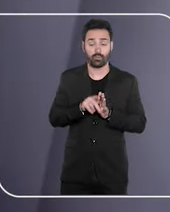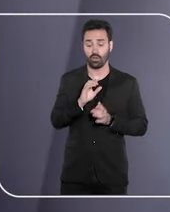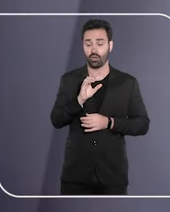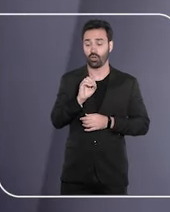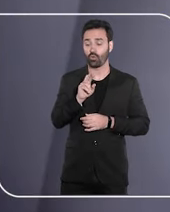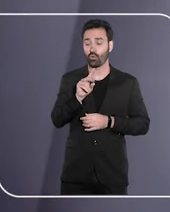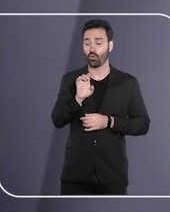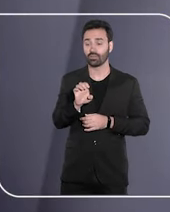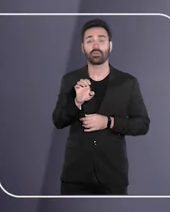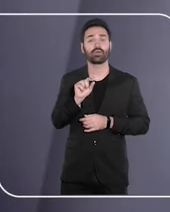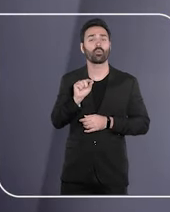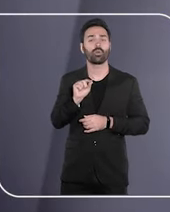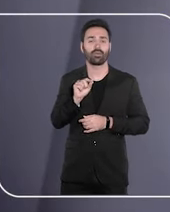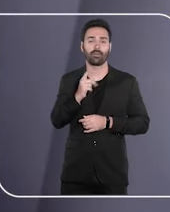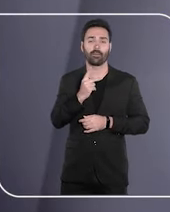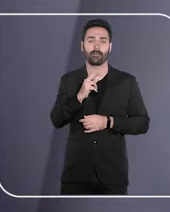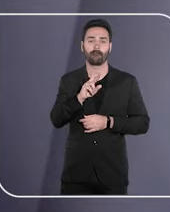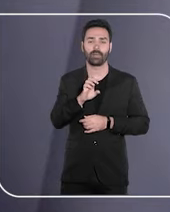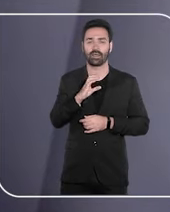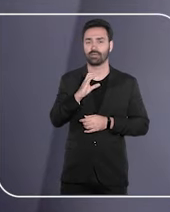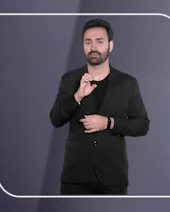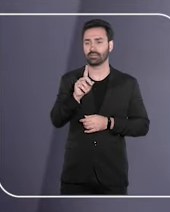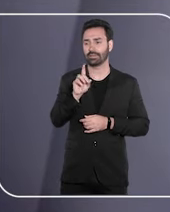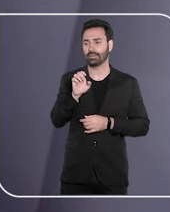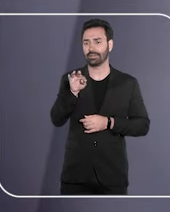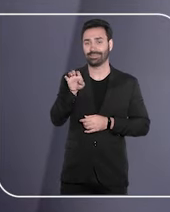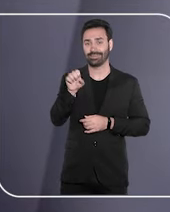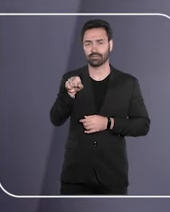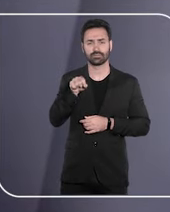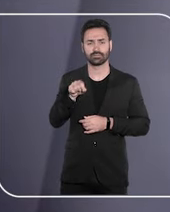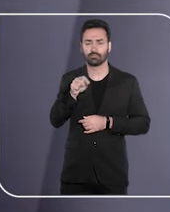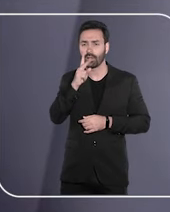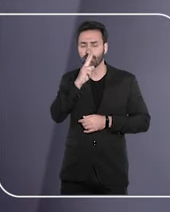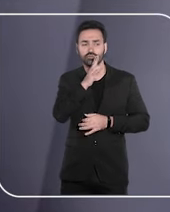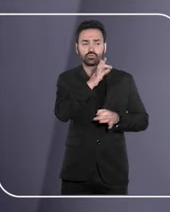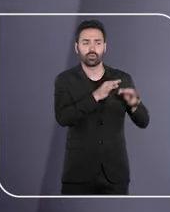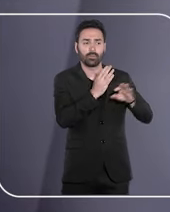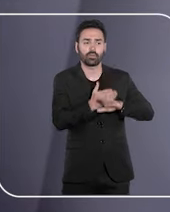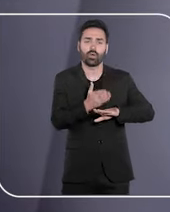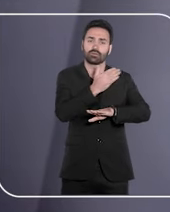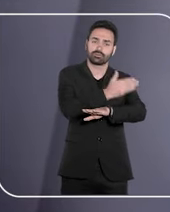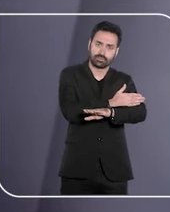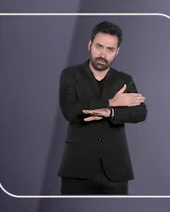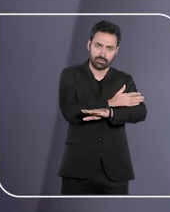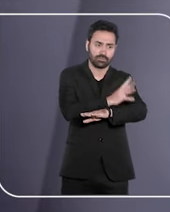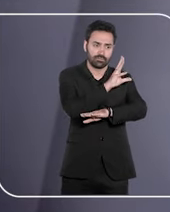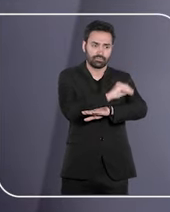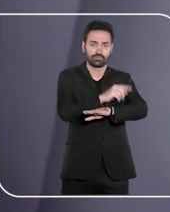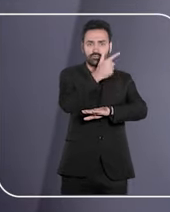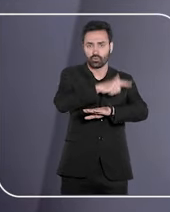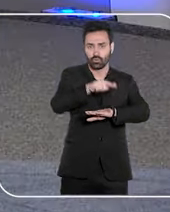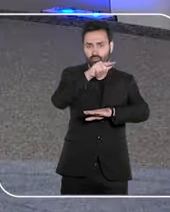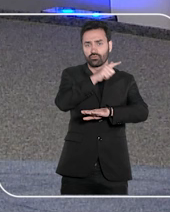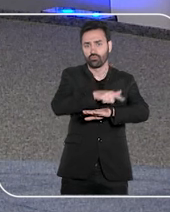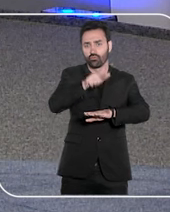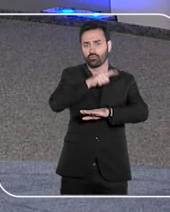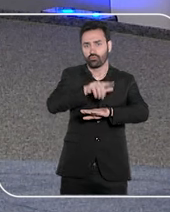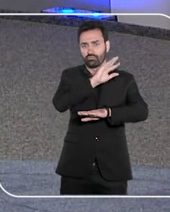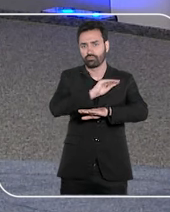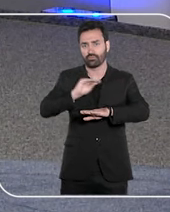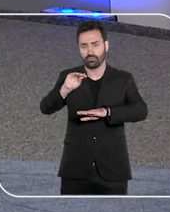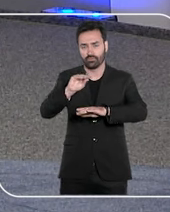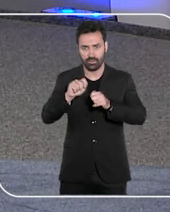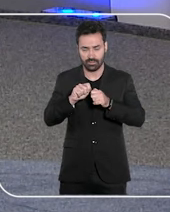também aproveitando que foi mencionado há pouco um dos precedentes qualificados previstos na nossa legislação, que é o recurso